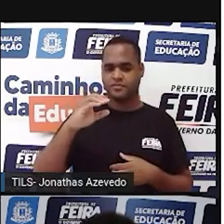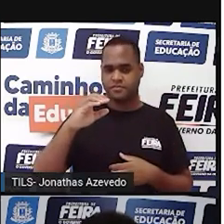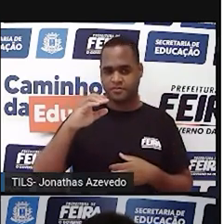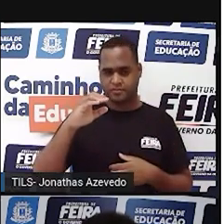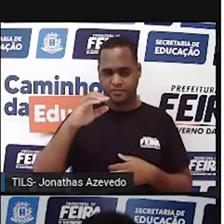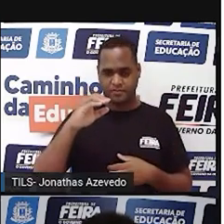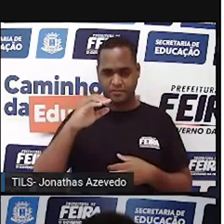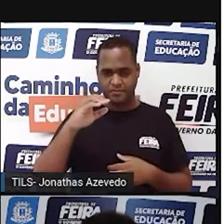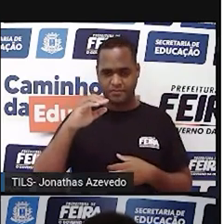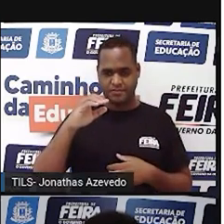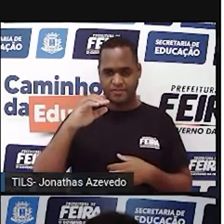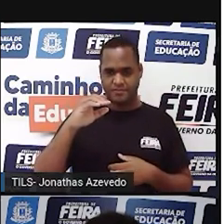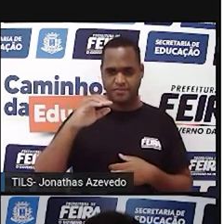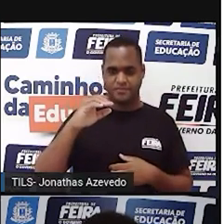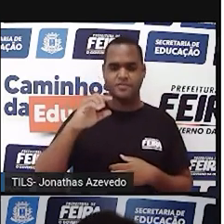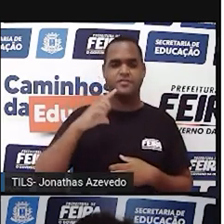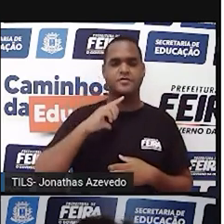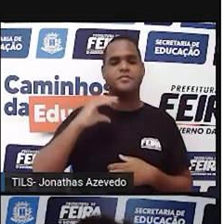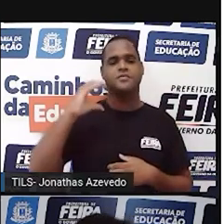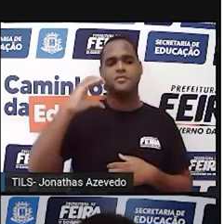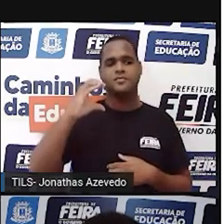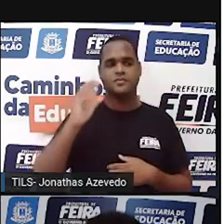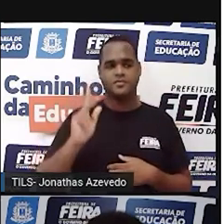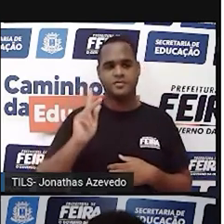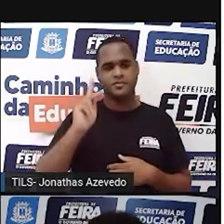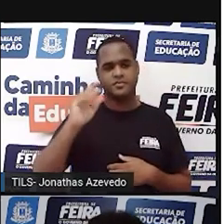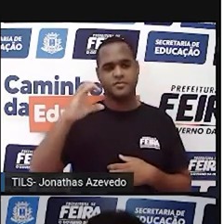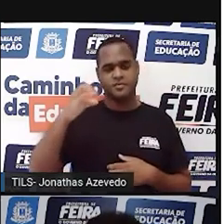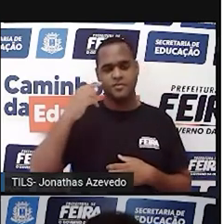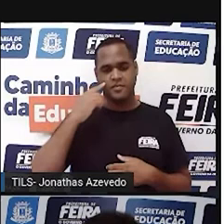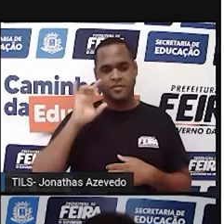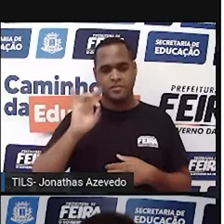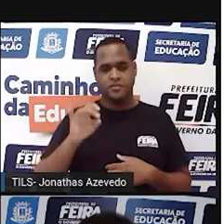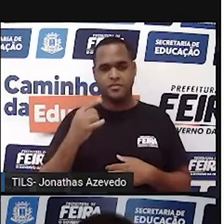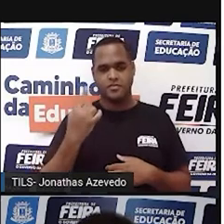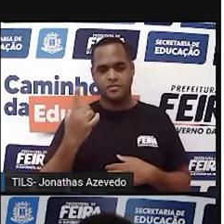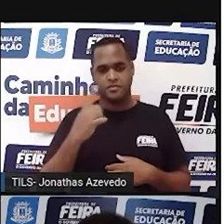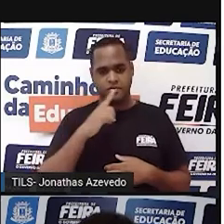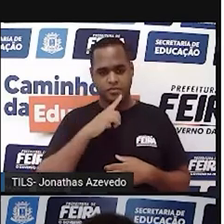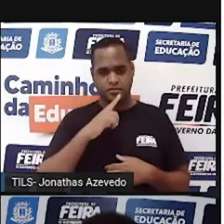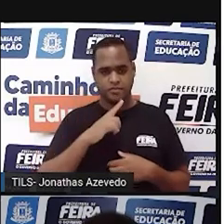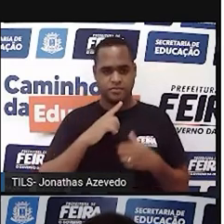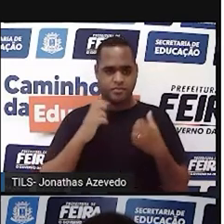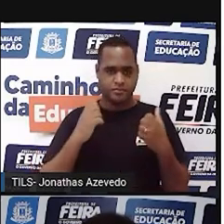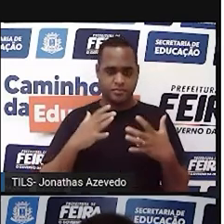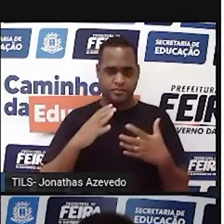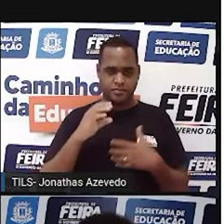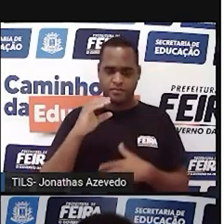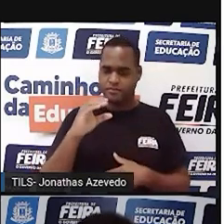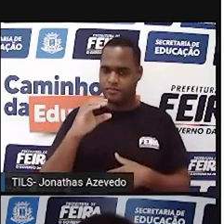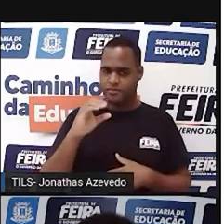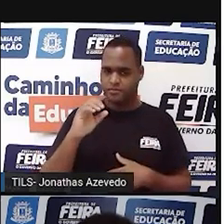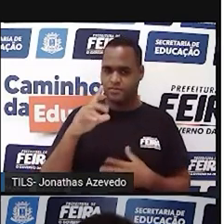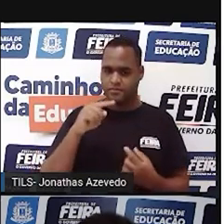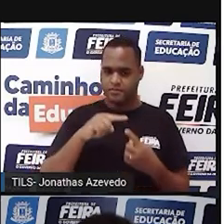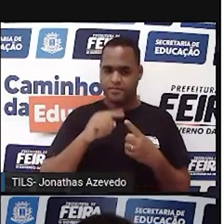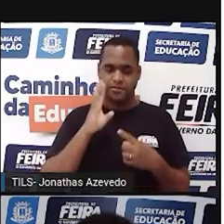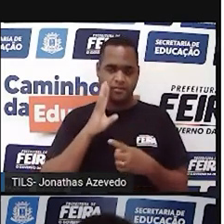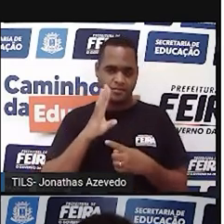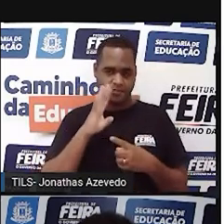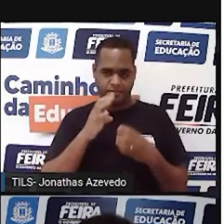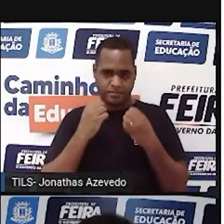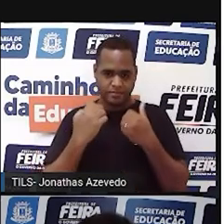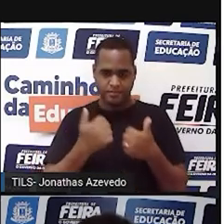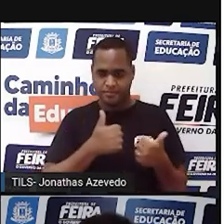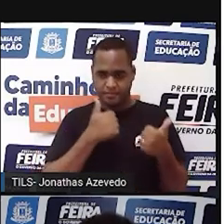As temperaturas medidas aqui no Brasil têm como unidade o grau Celsius. Bacana? Beleza? Olha